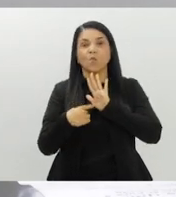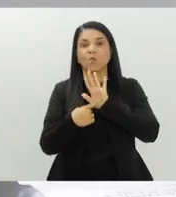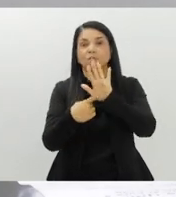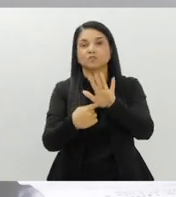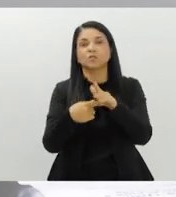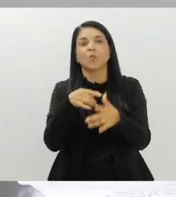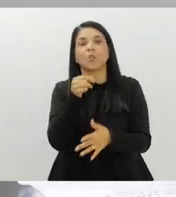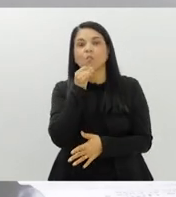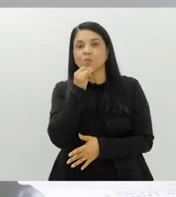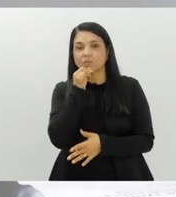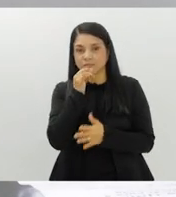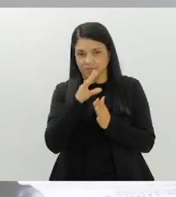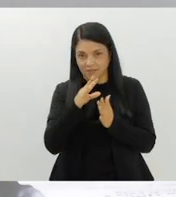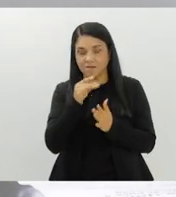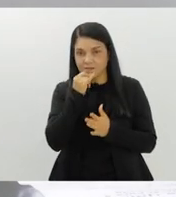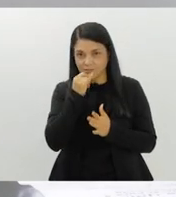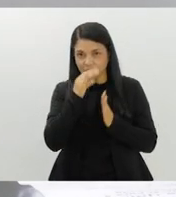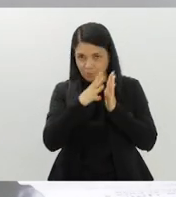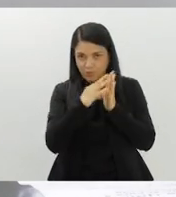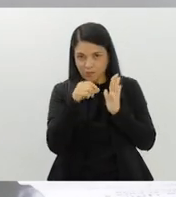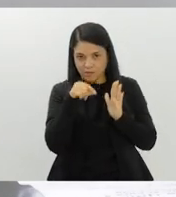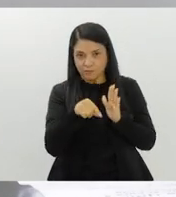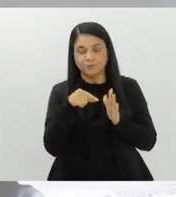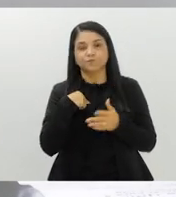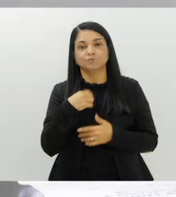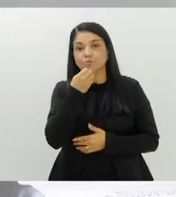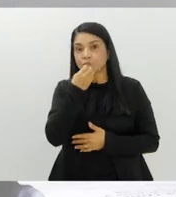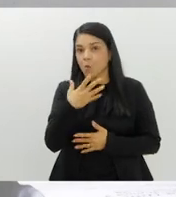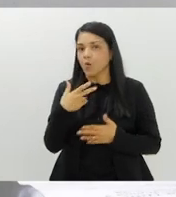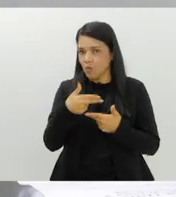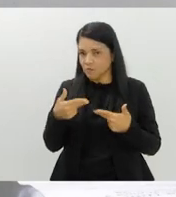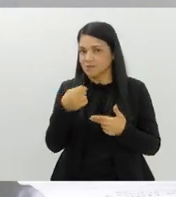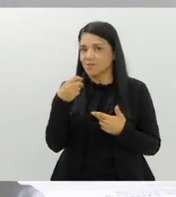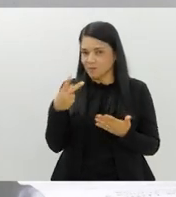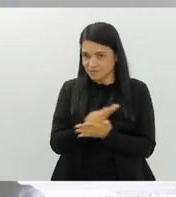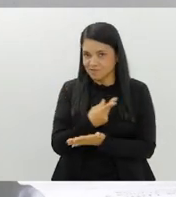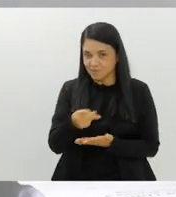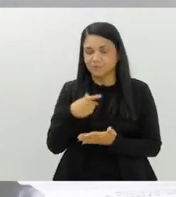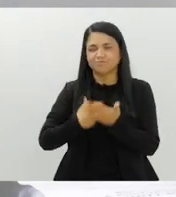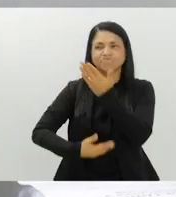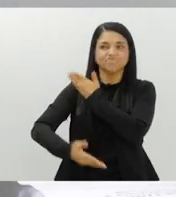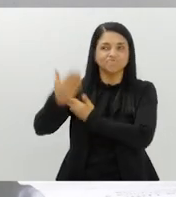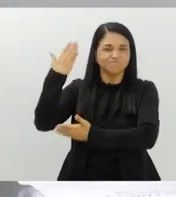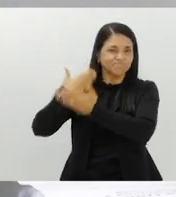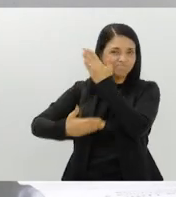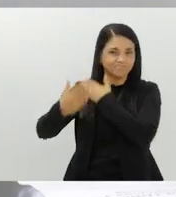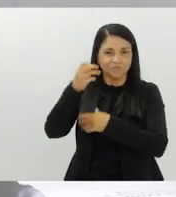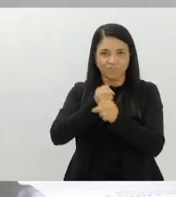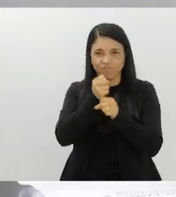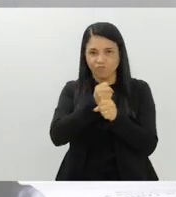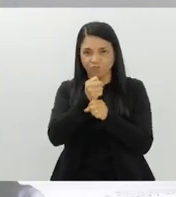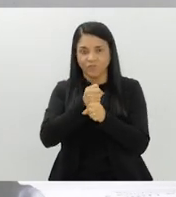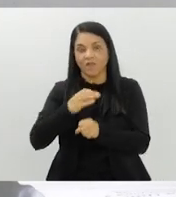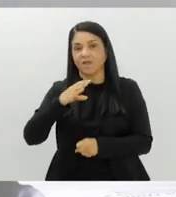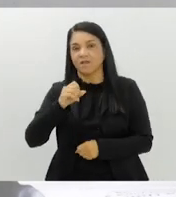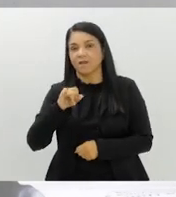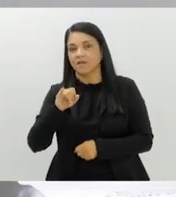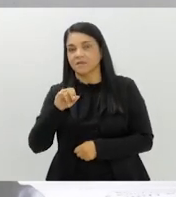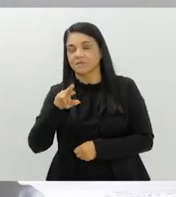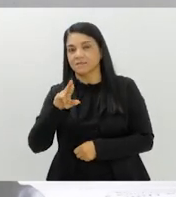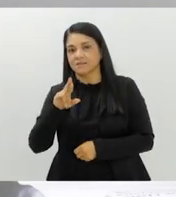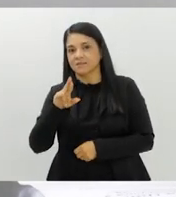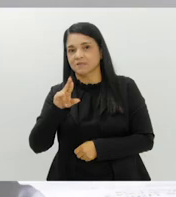que aconteceu para nos iluminar todos aqui. Há muitos e muitos anos atrás, os caiçaras e